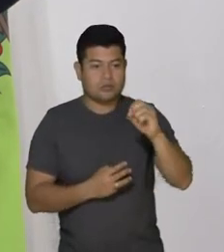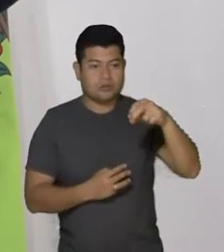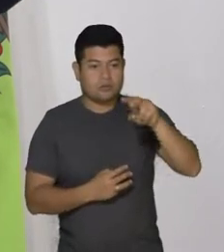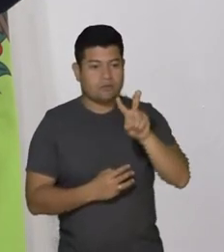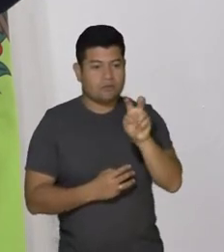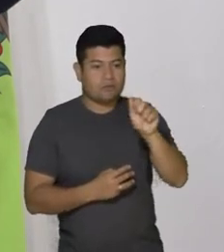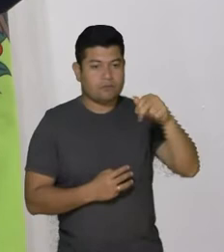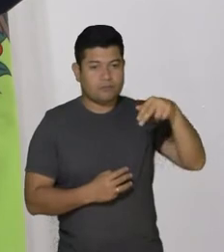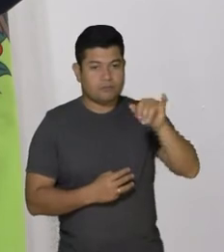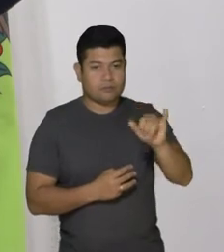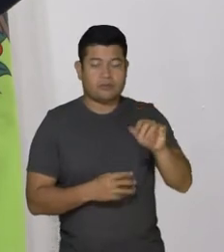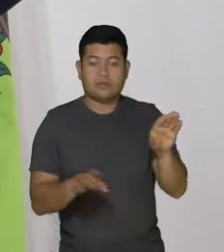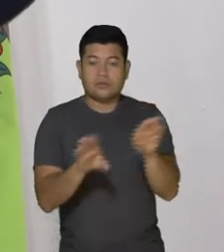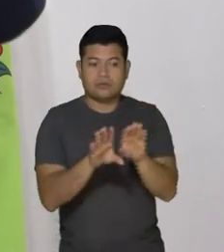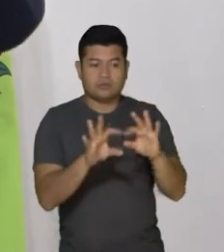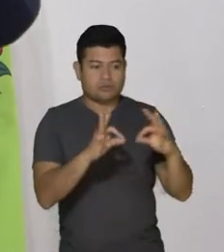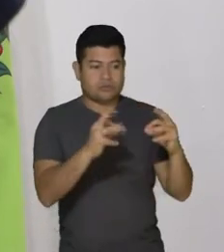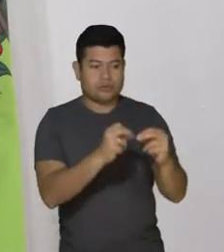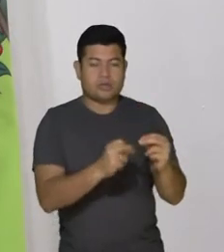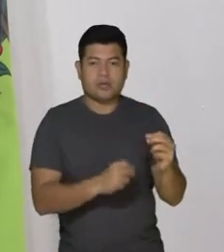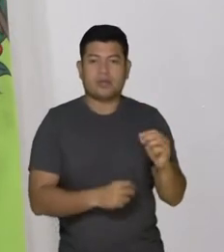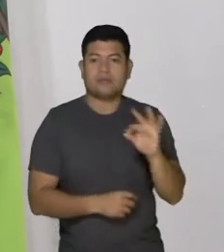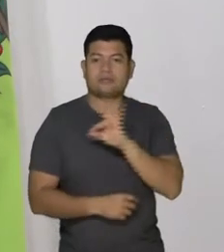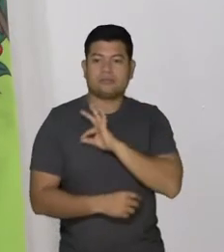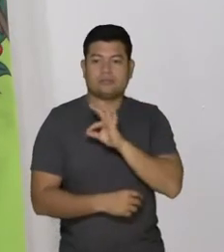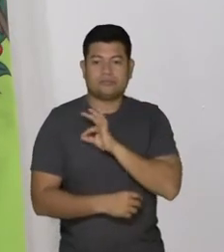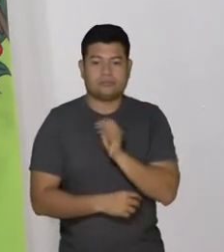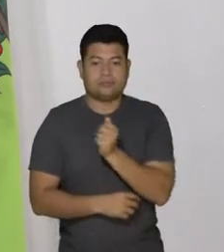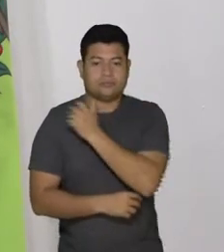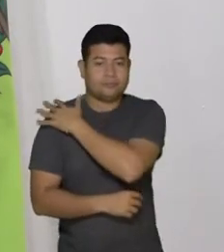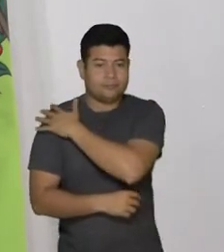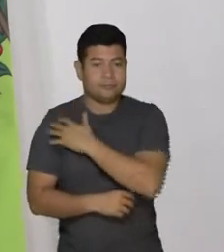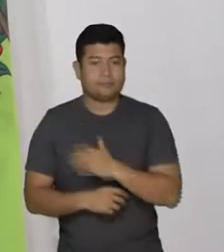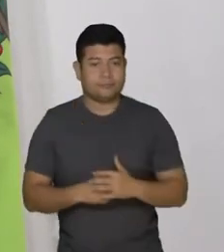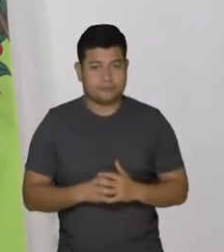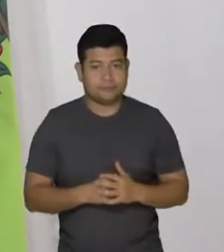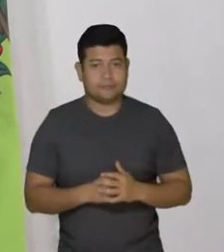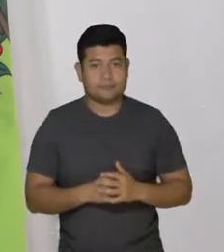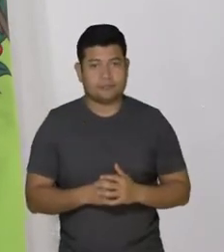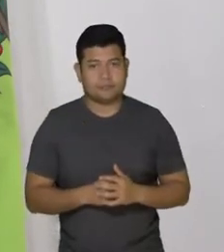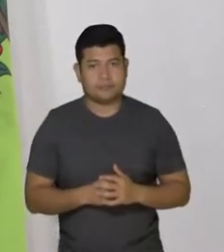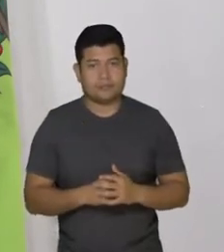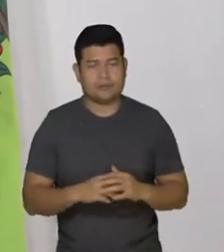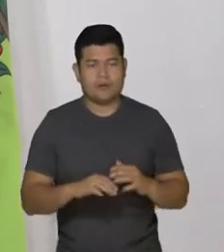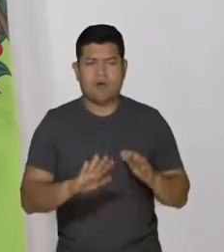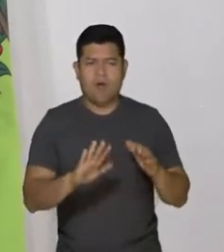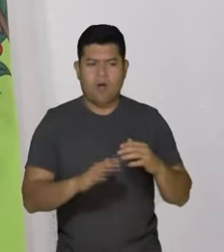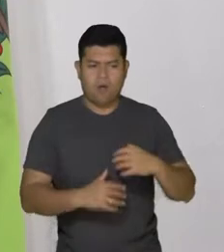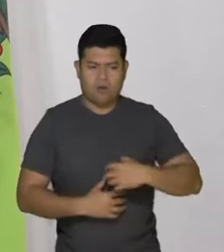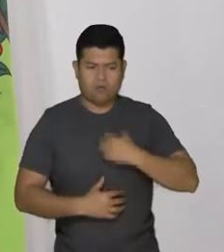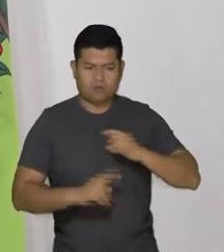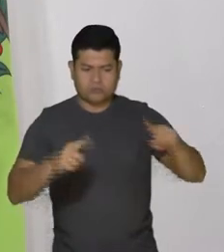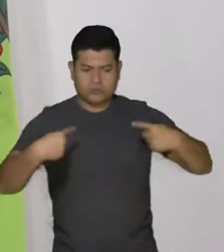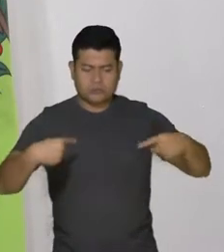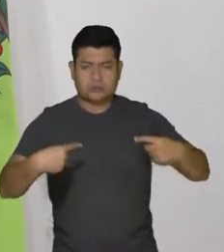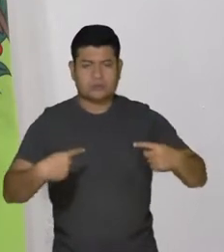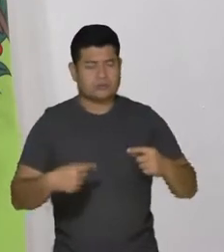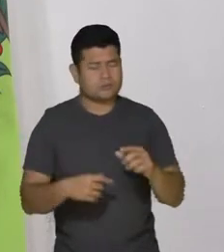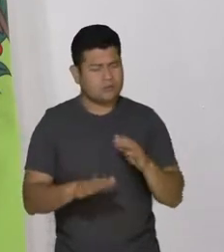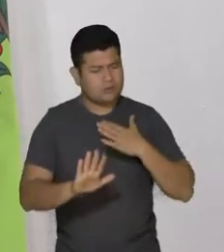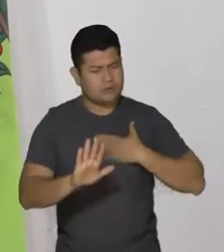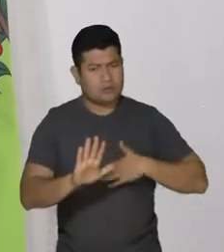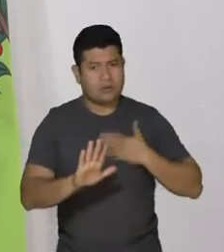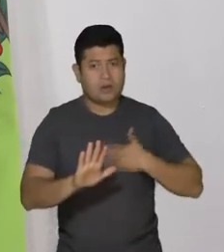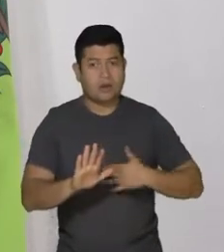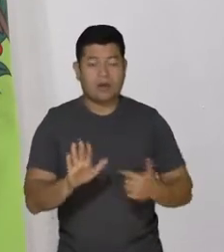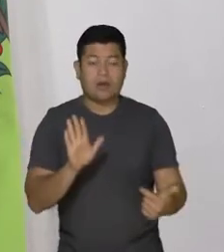é oficial da Polícia Militar esses três Ei não fica bravo comigo não tá